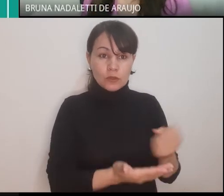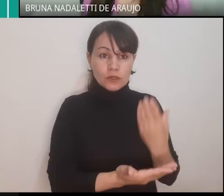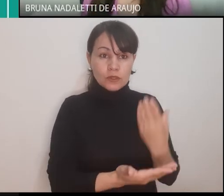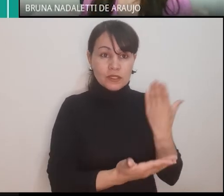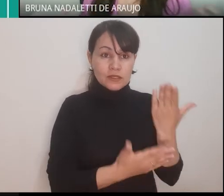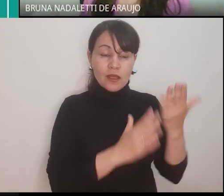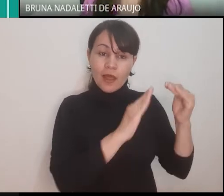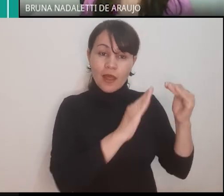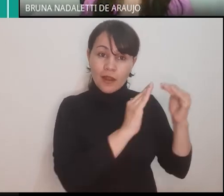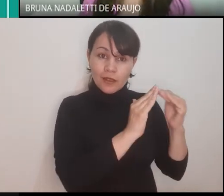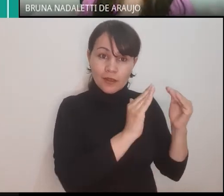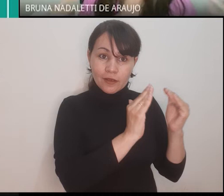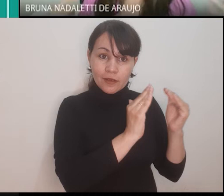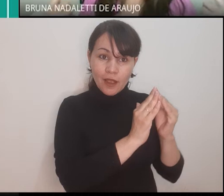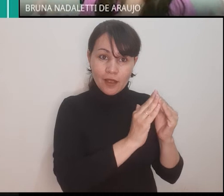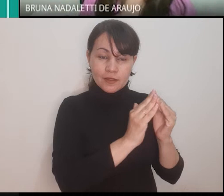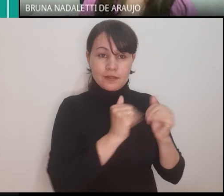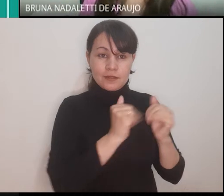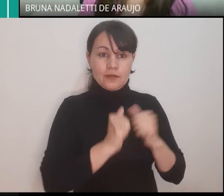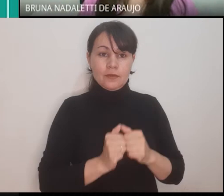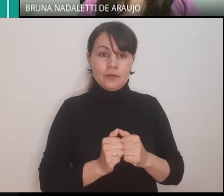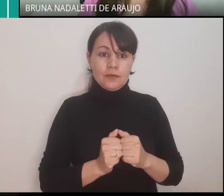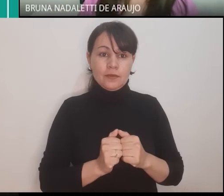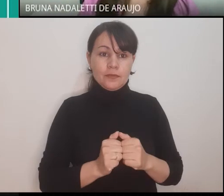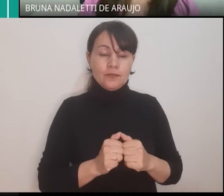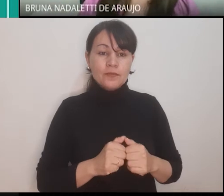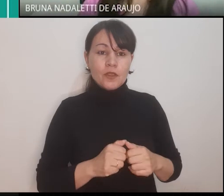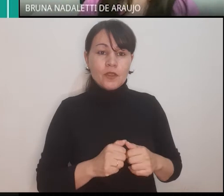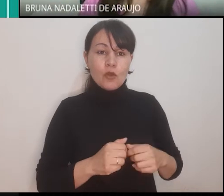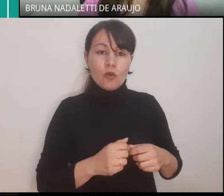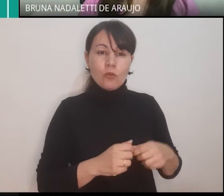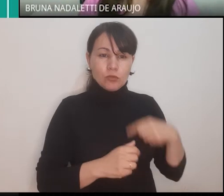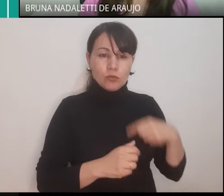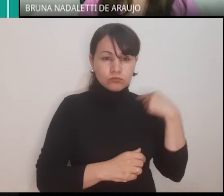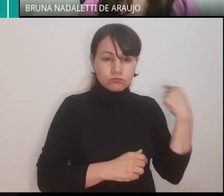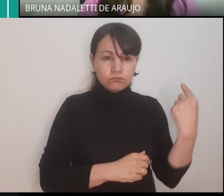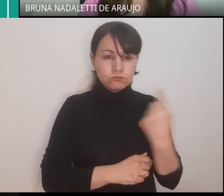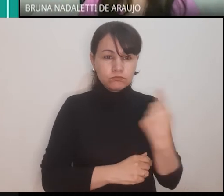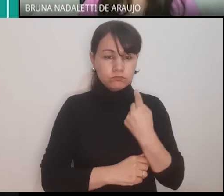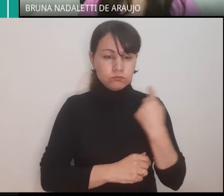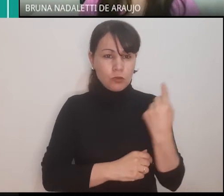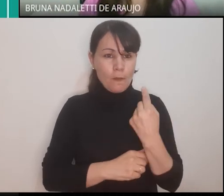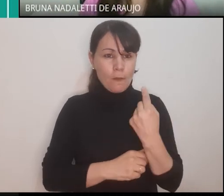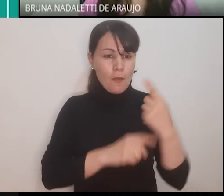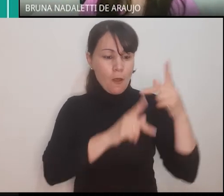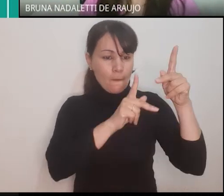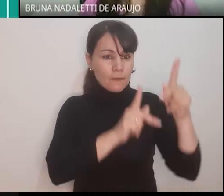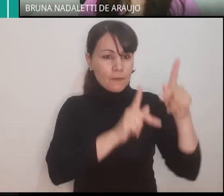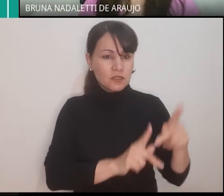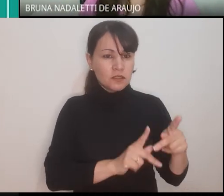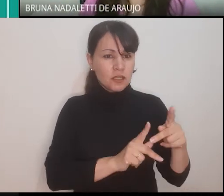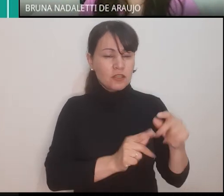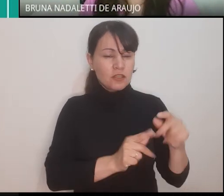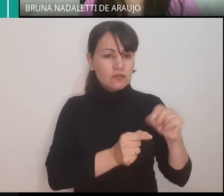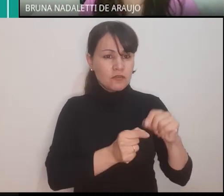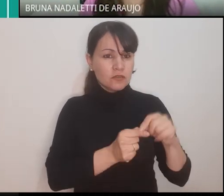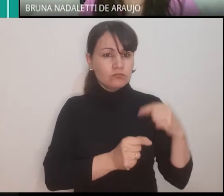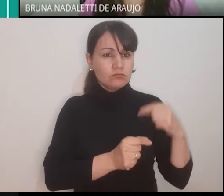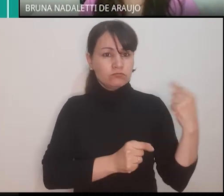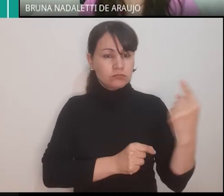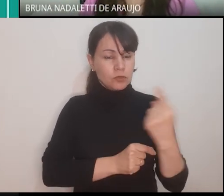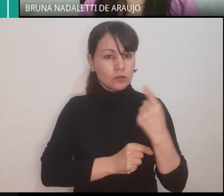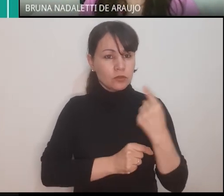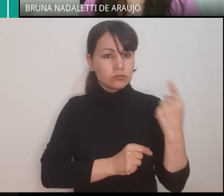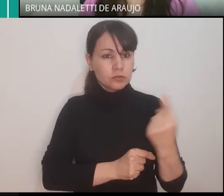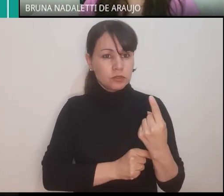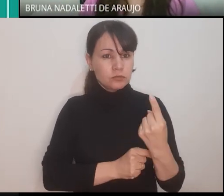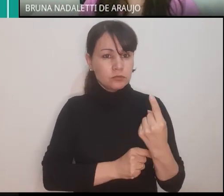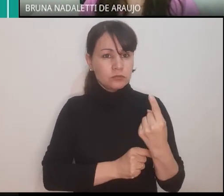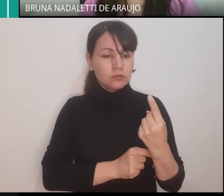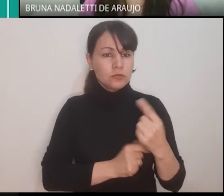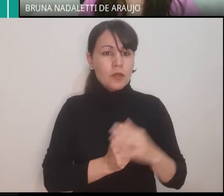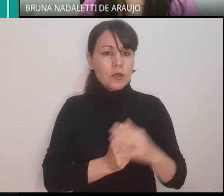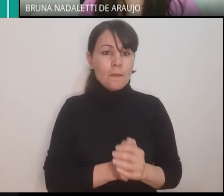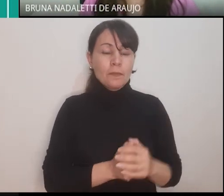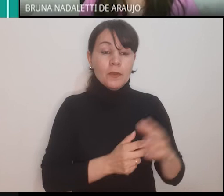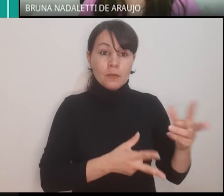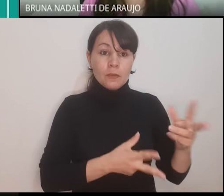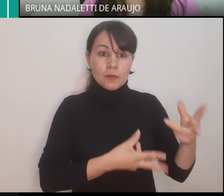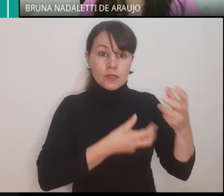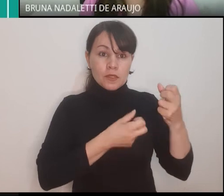domicílio, conferindo uma autonomia maior ao paciente renal crônico, visto